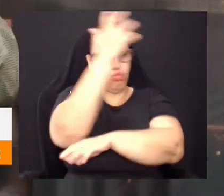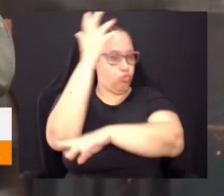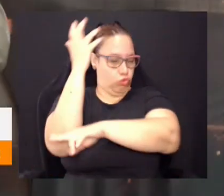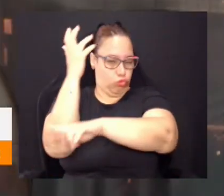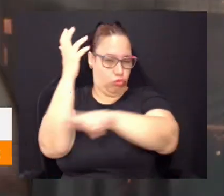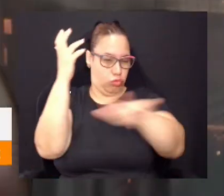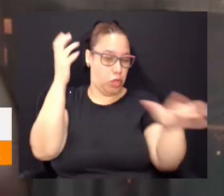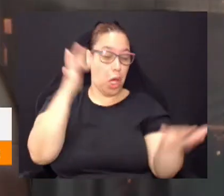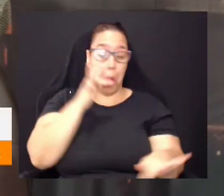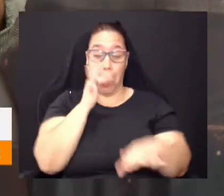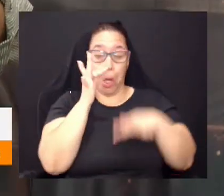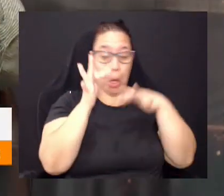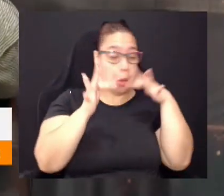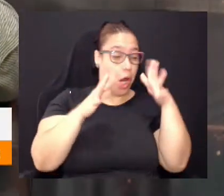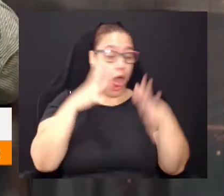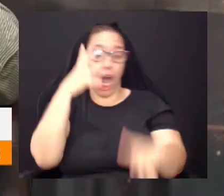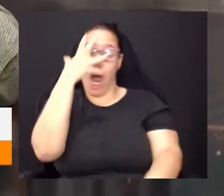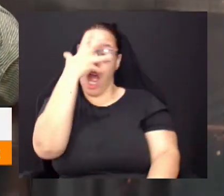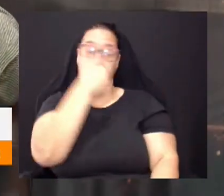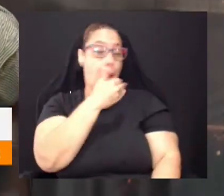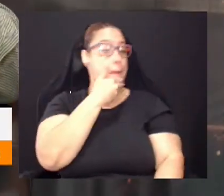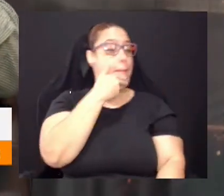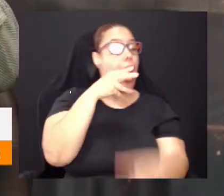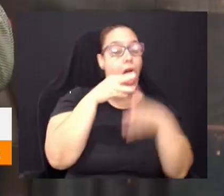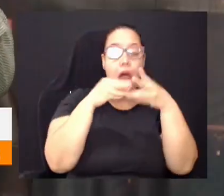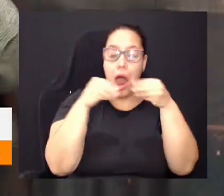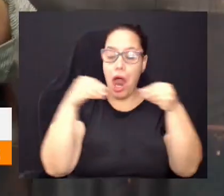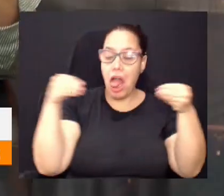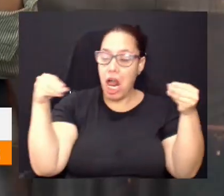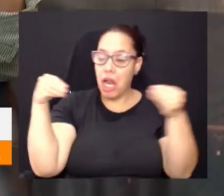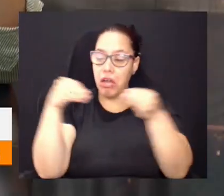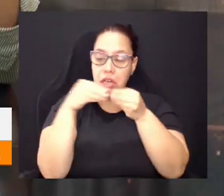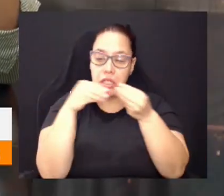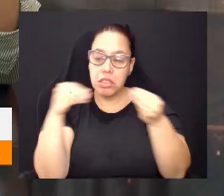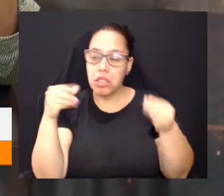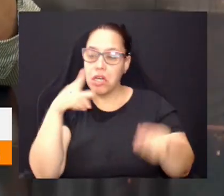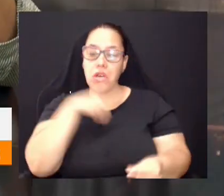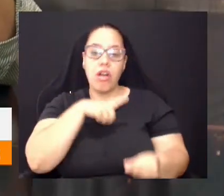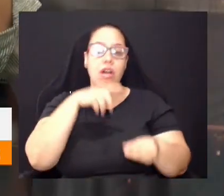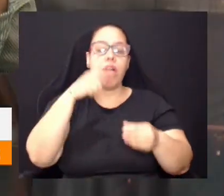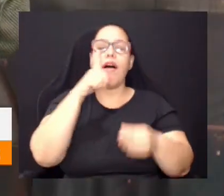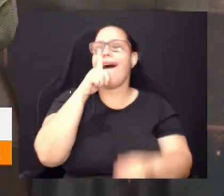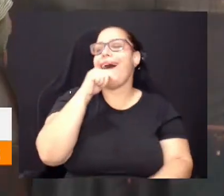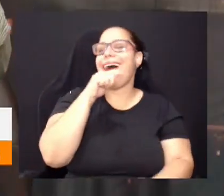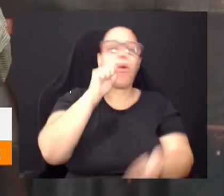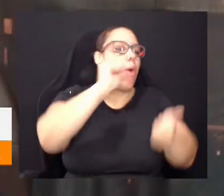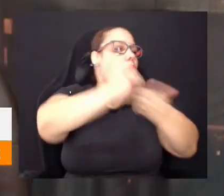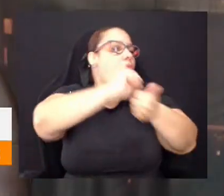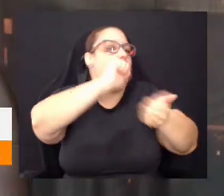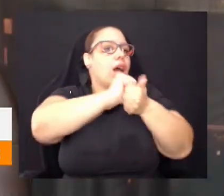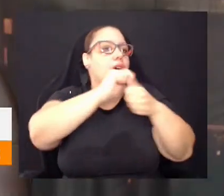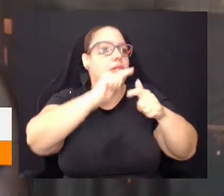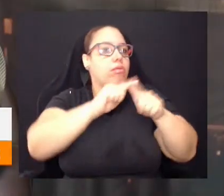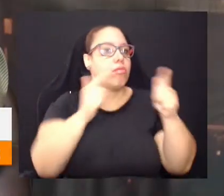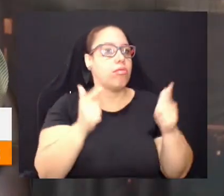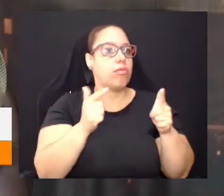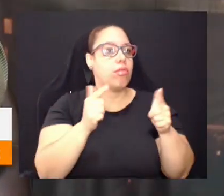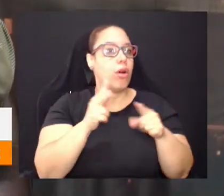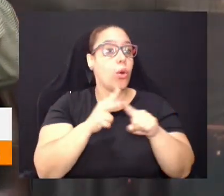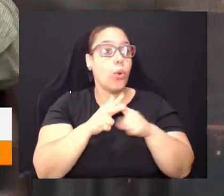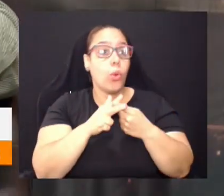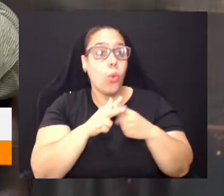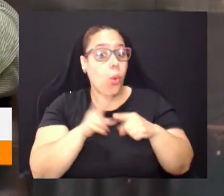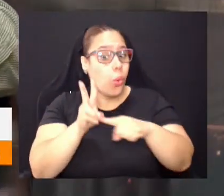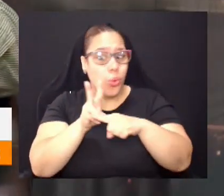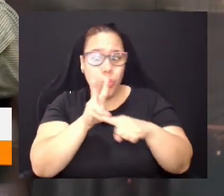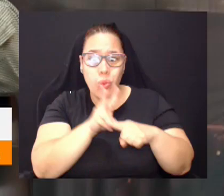lindas, eu ter a melhor terra possível, eu ter água de qualidade, mas se eu não dou a manutenção naquilo, né?